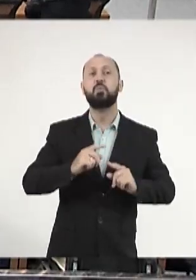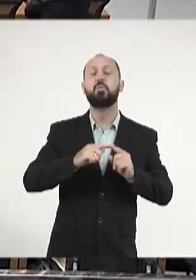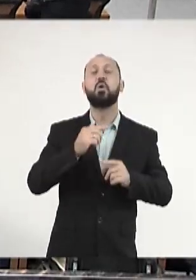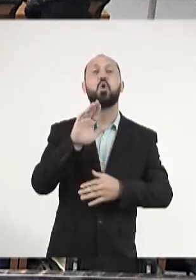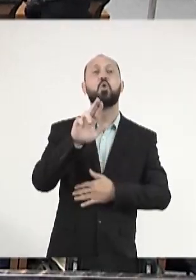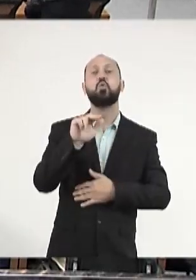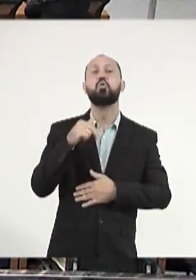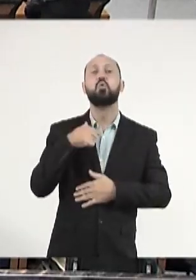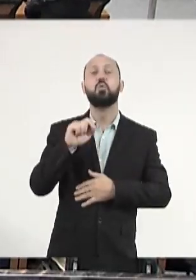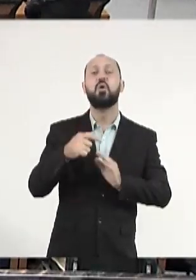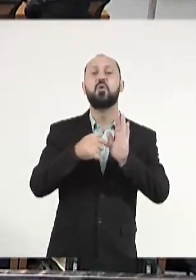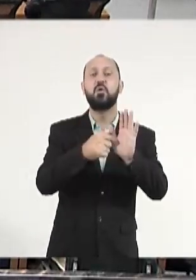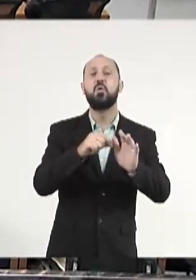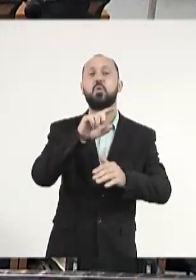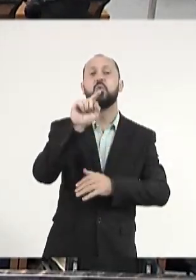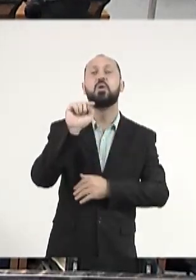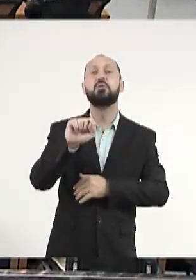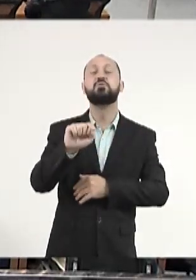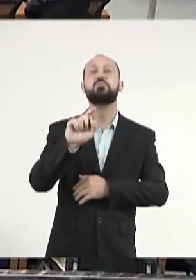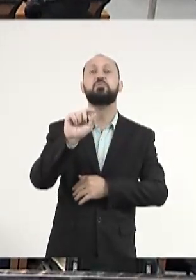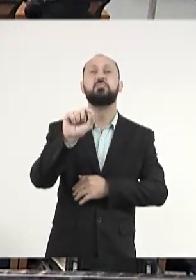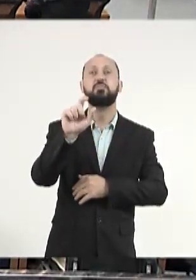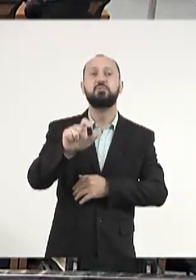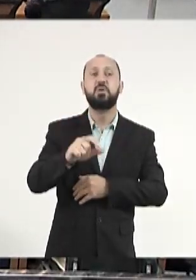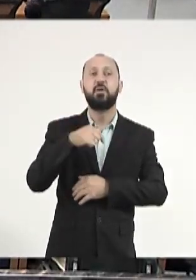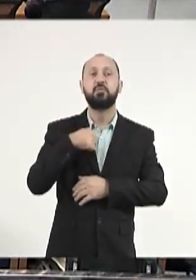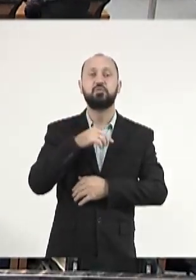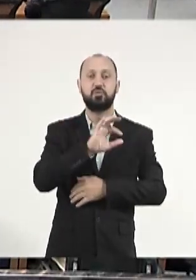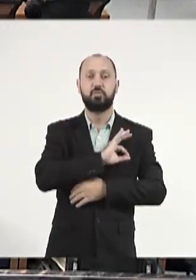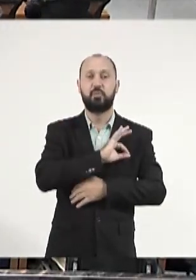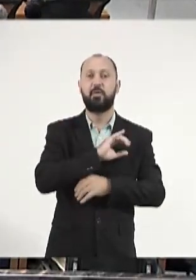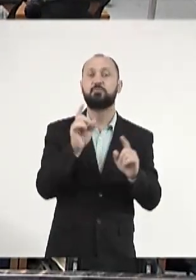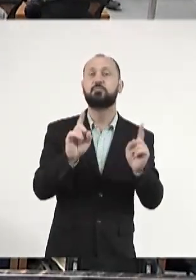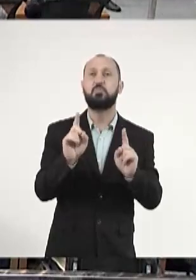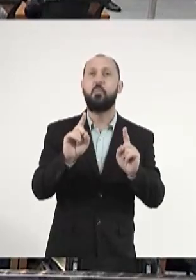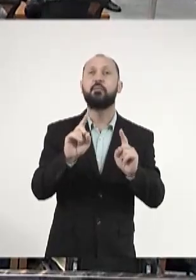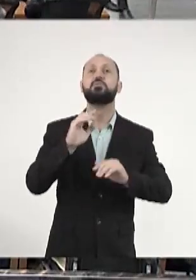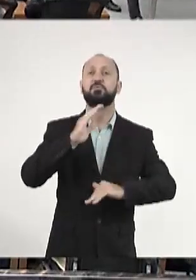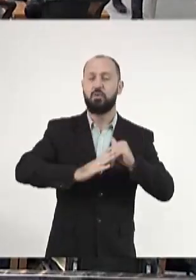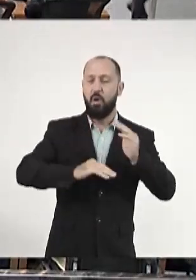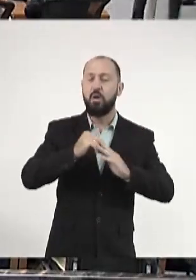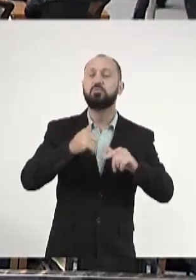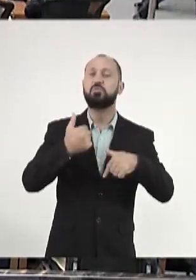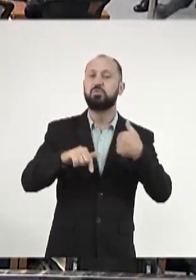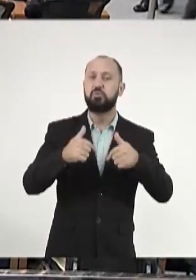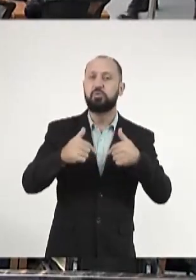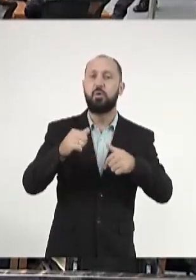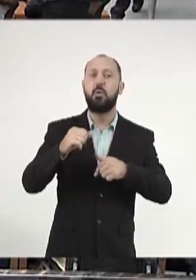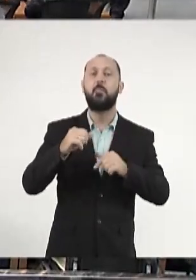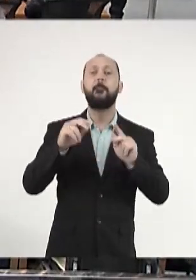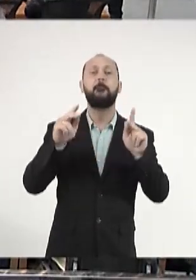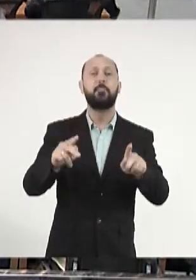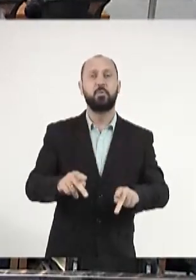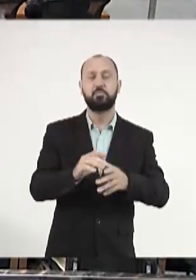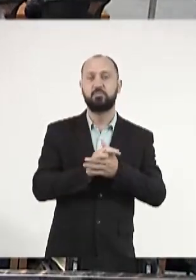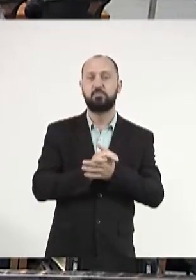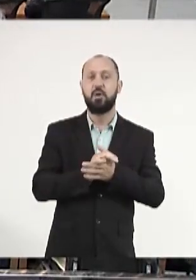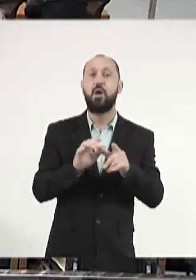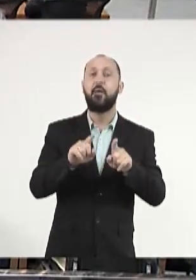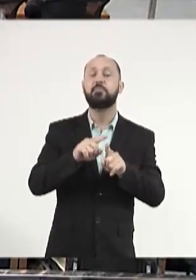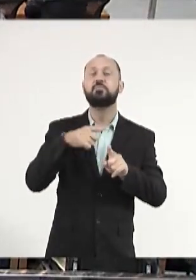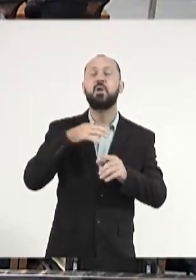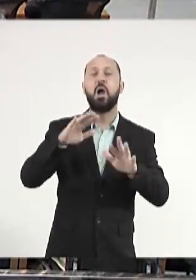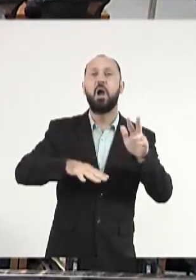momento algum eu questiono a posição de policiais. Policiais são trabalhadores, servidores públicos, que também